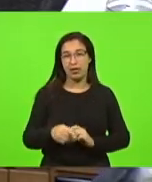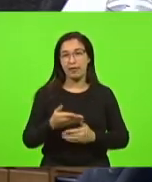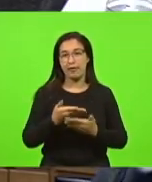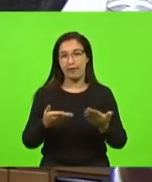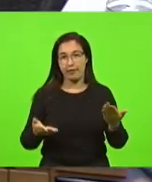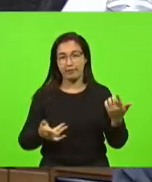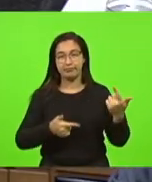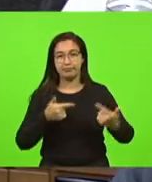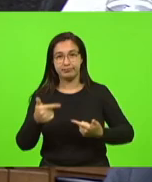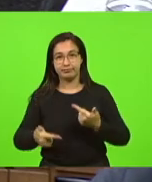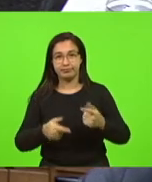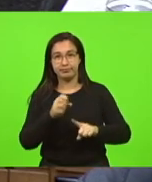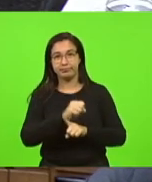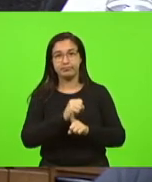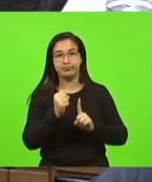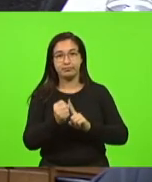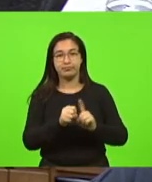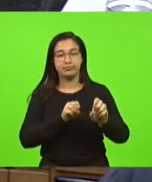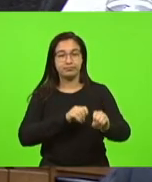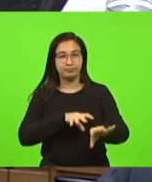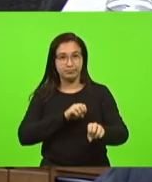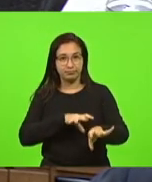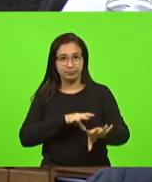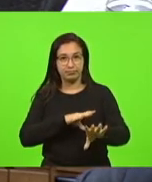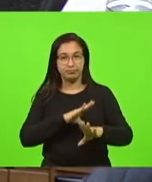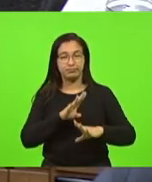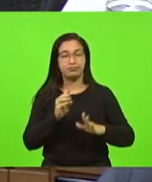socioeducativos, e foi colocado o